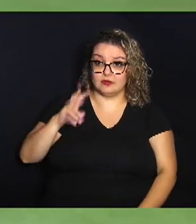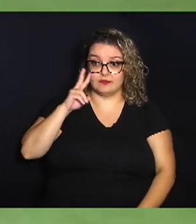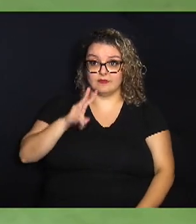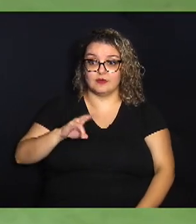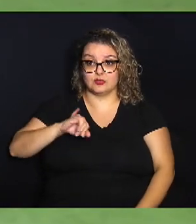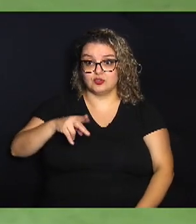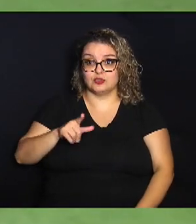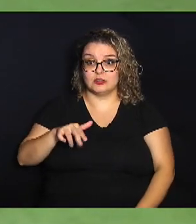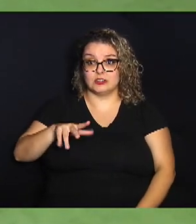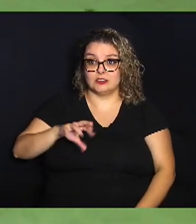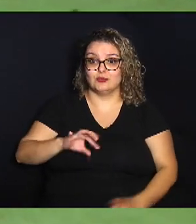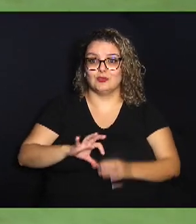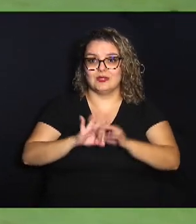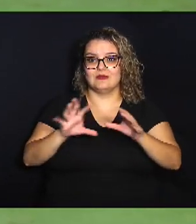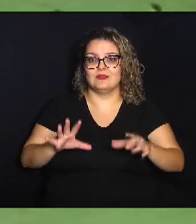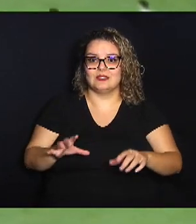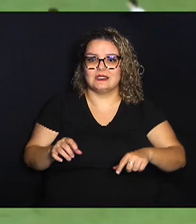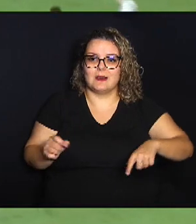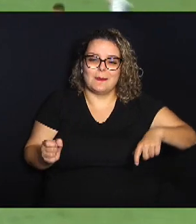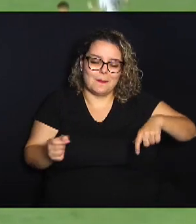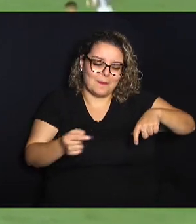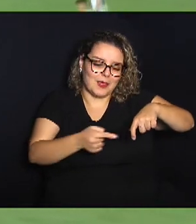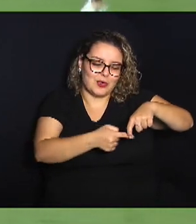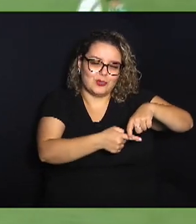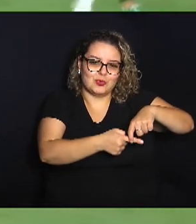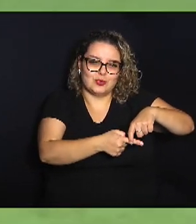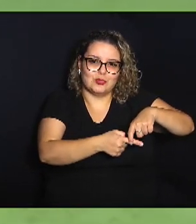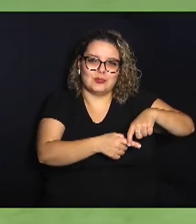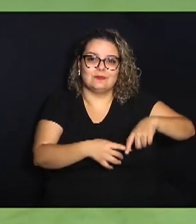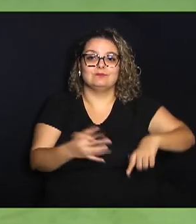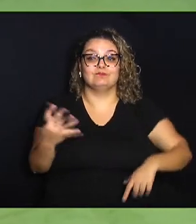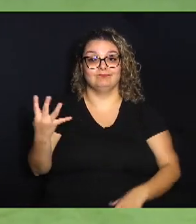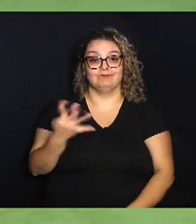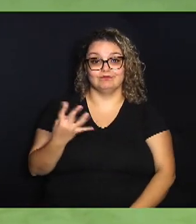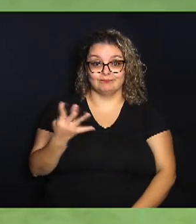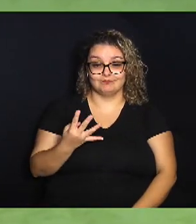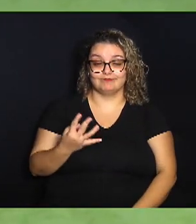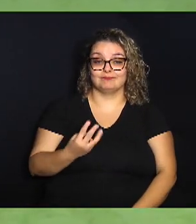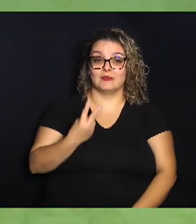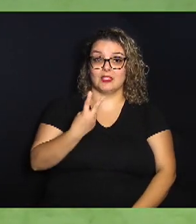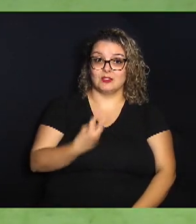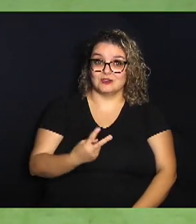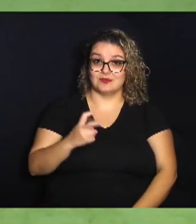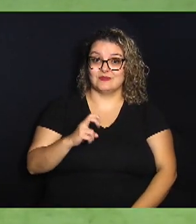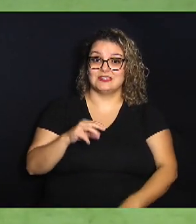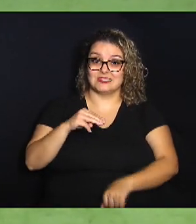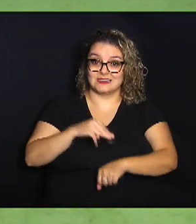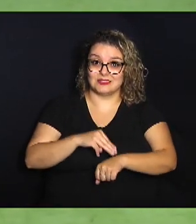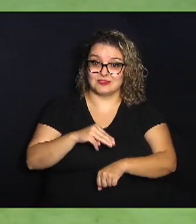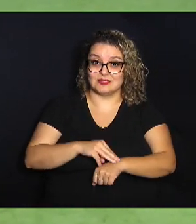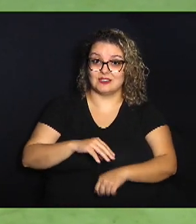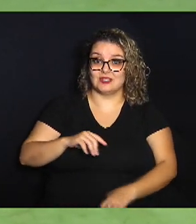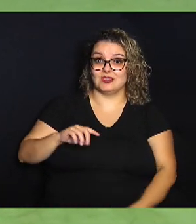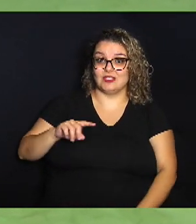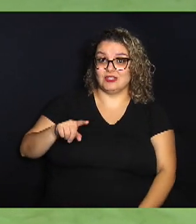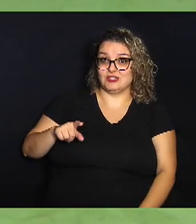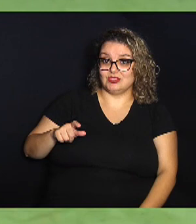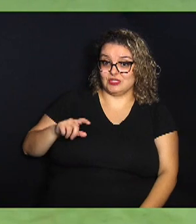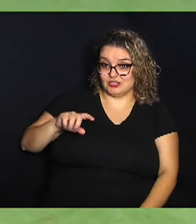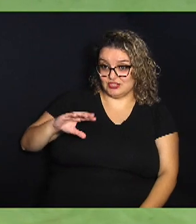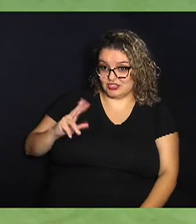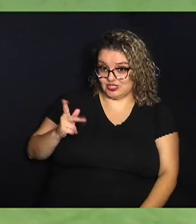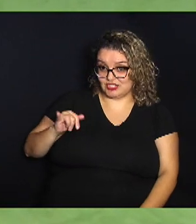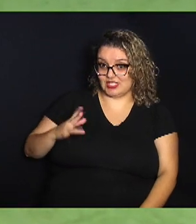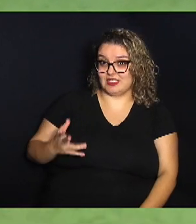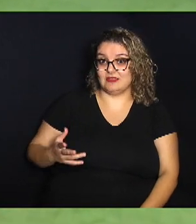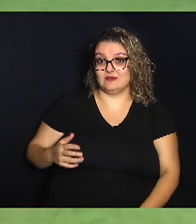na área, que tocou no cantinho para fazer o quarto. Aos 25 minutos, Chay foi calçado dentro da